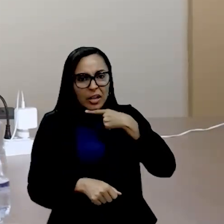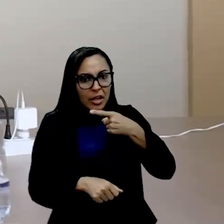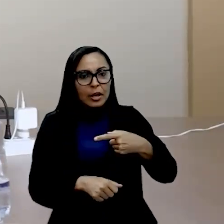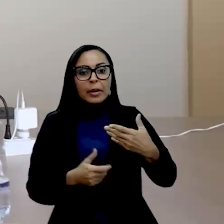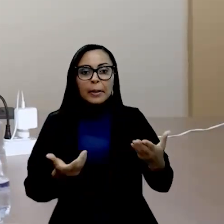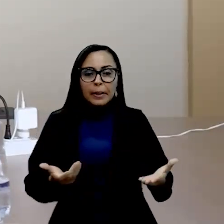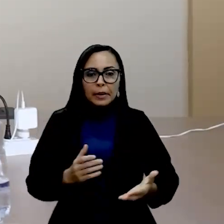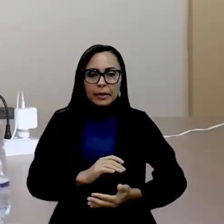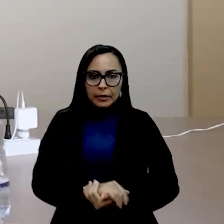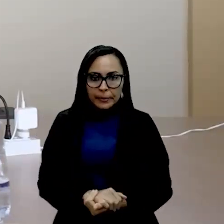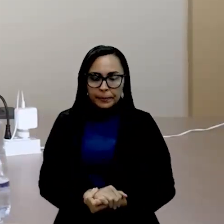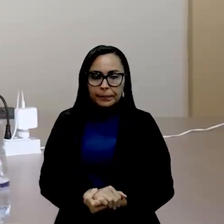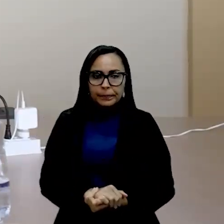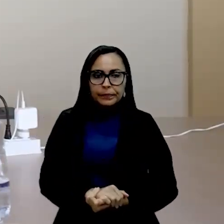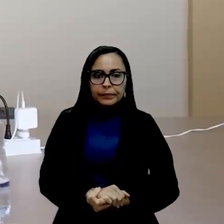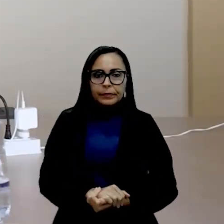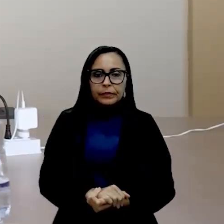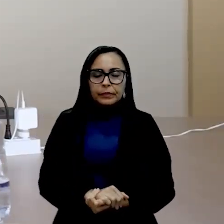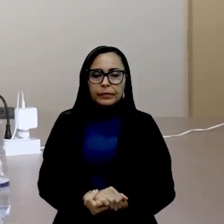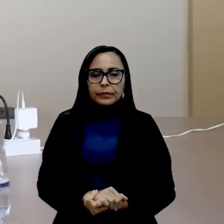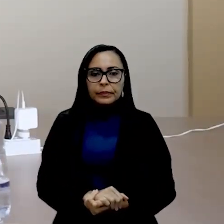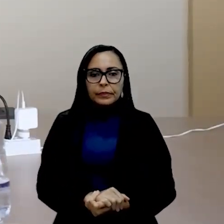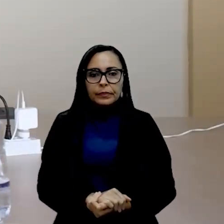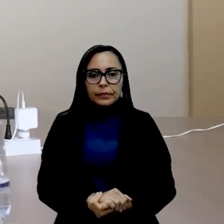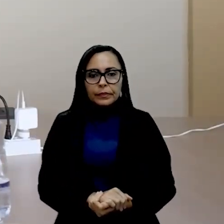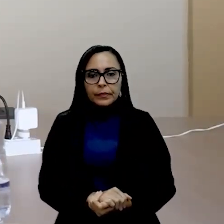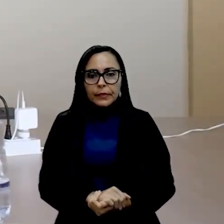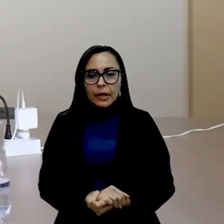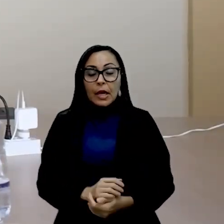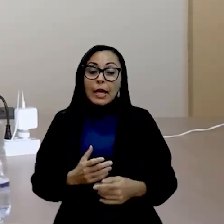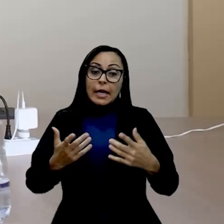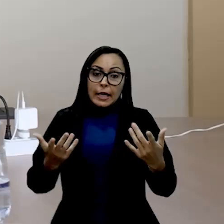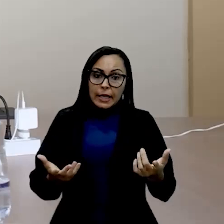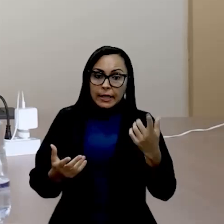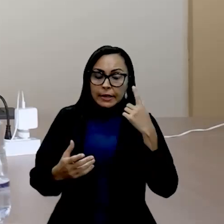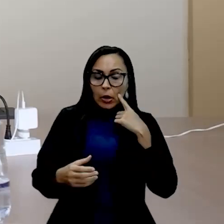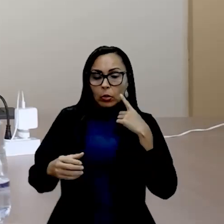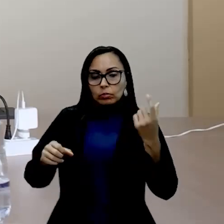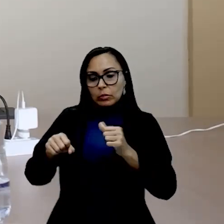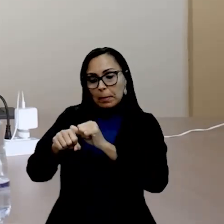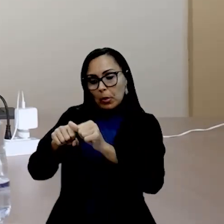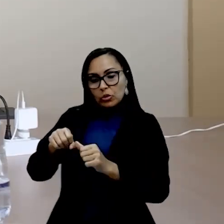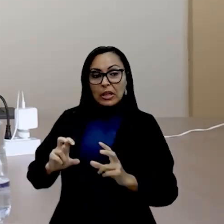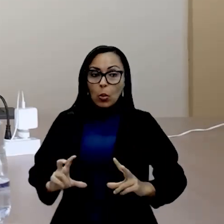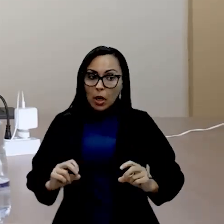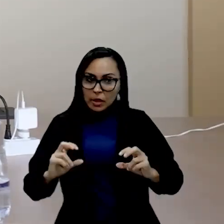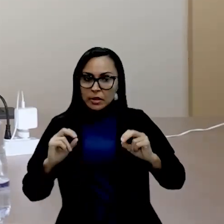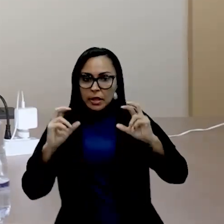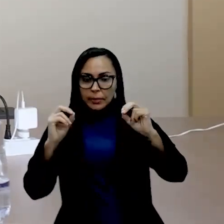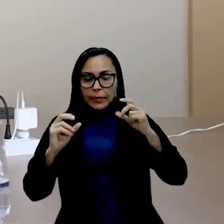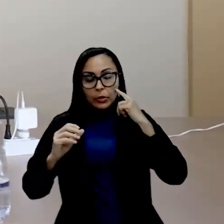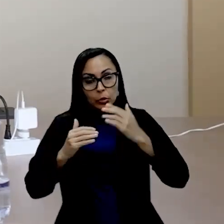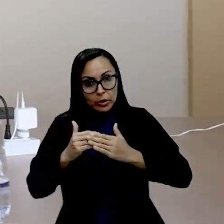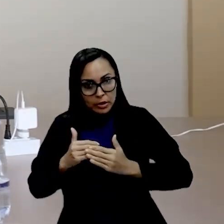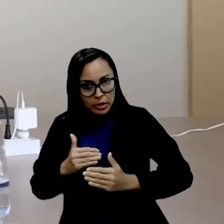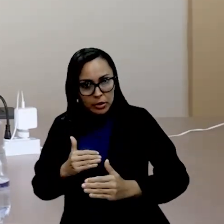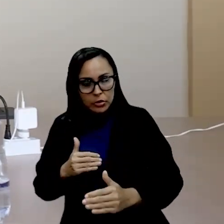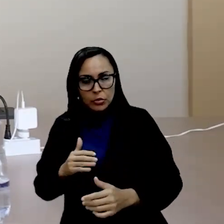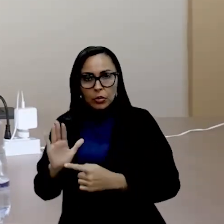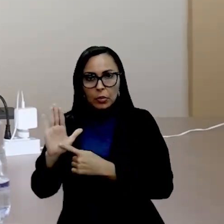hiperplasia, na maioria dos casos, tá? Os sintomas de próstata, de câncer de próstata, no início, como eu vou mostrar